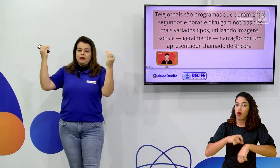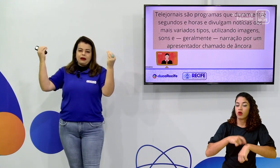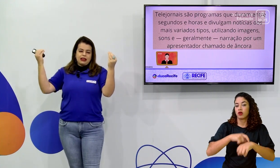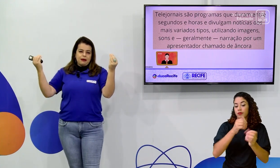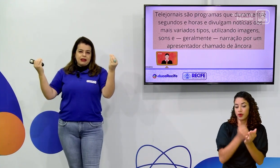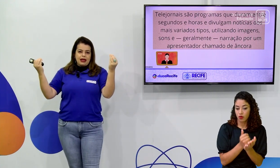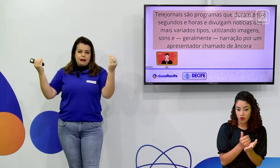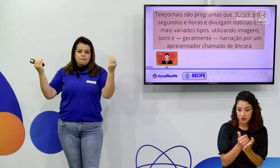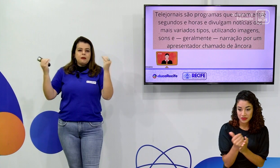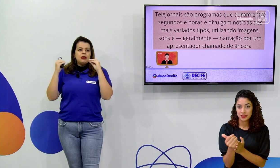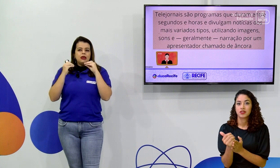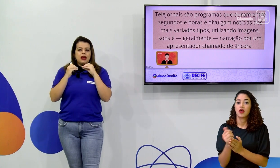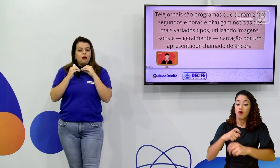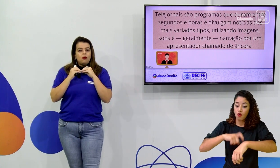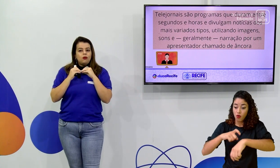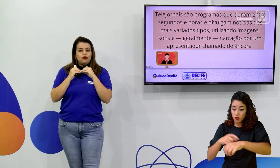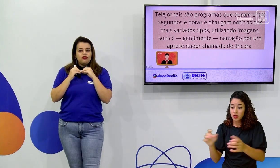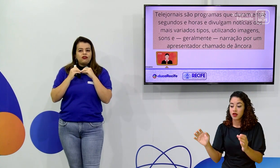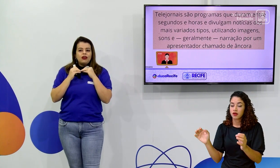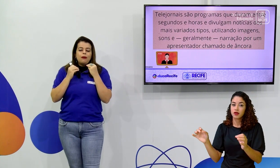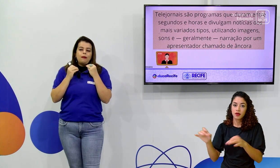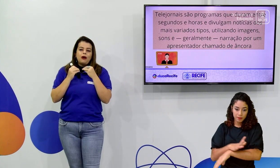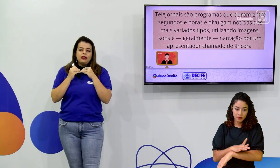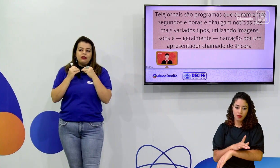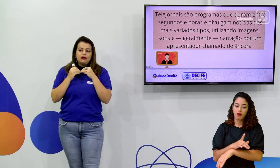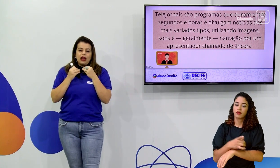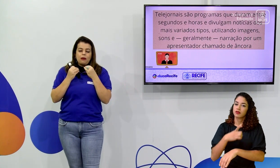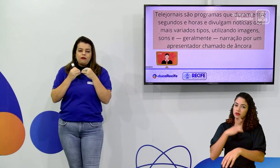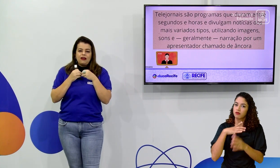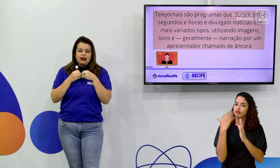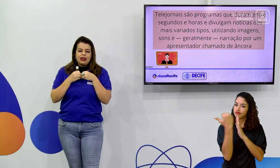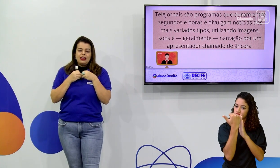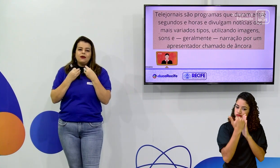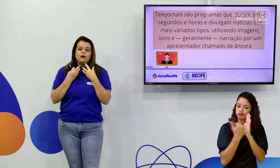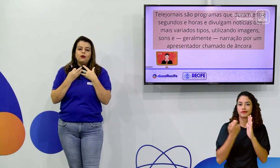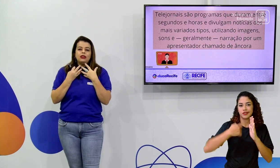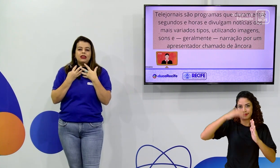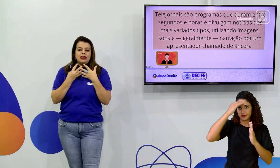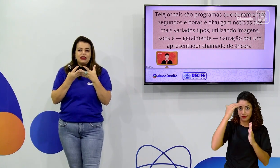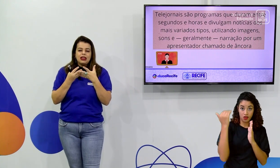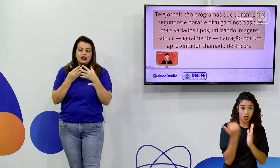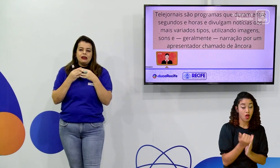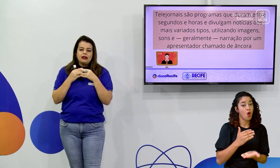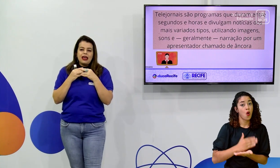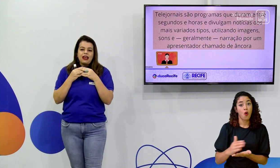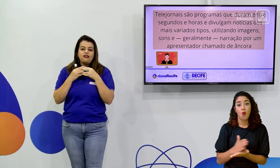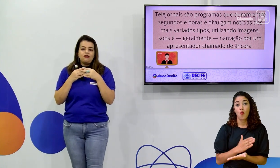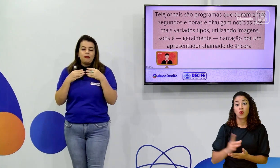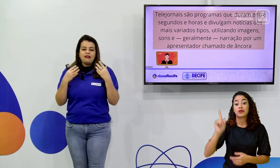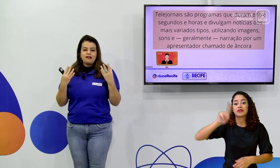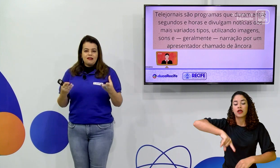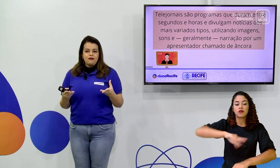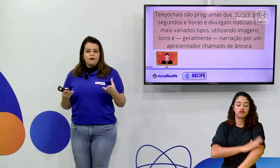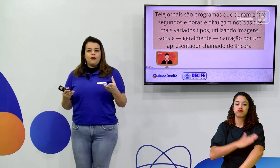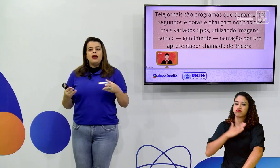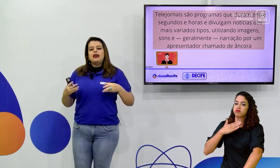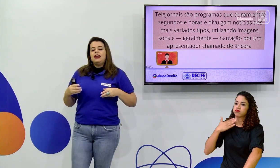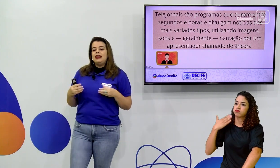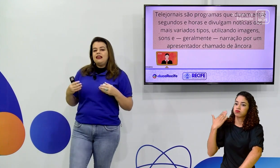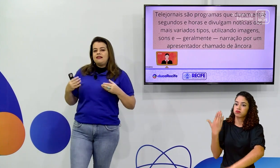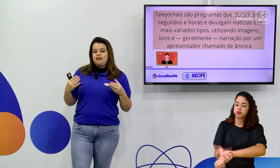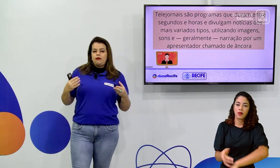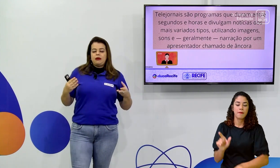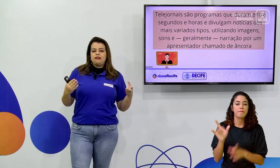um horário, para terminar, e alguns, podem durar, como eu falei, o dia inteiro, ele é específico,